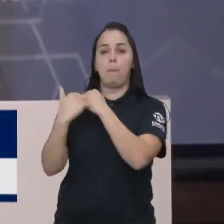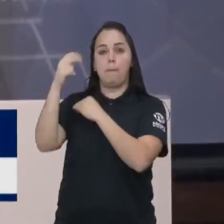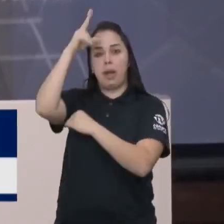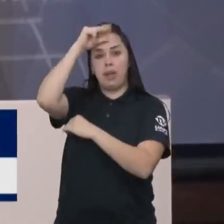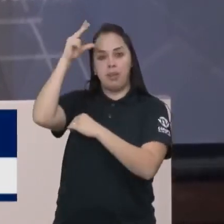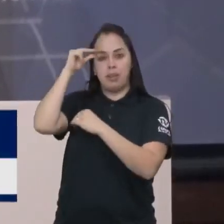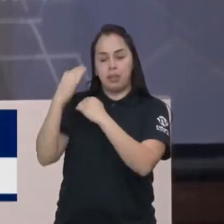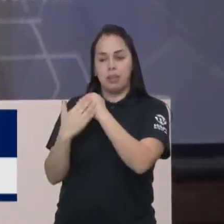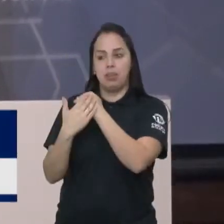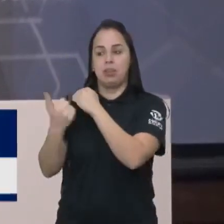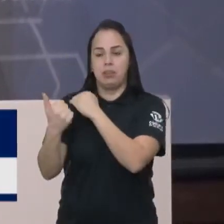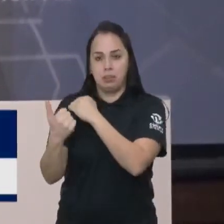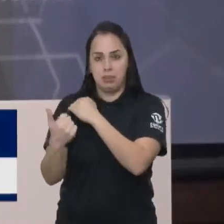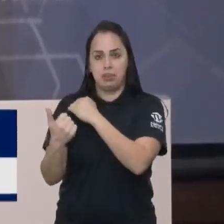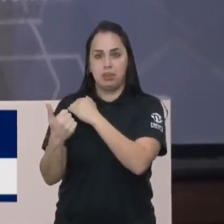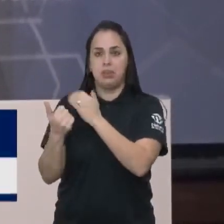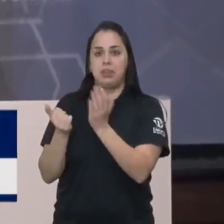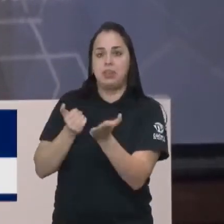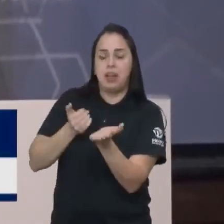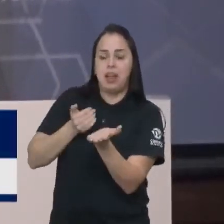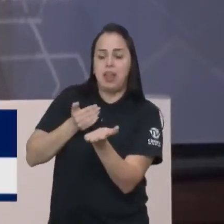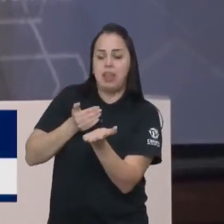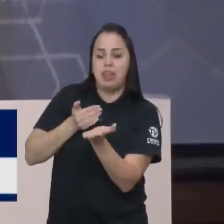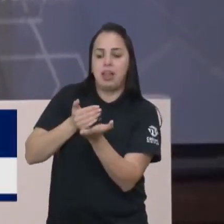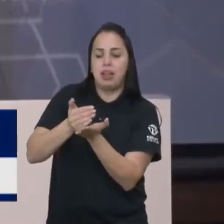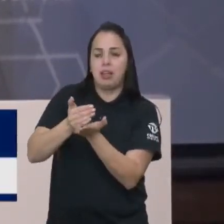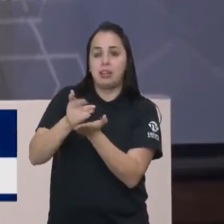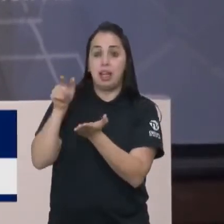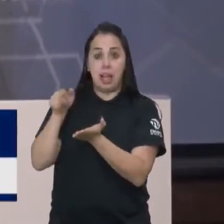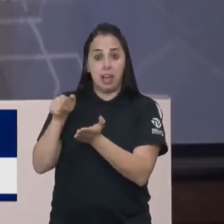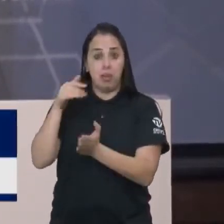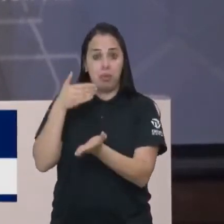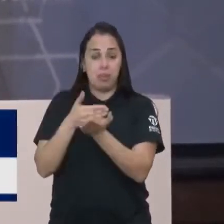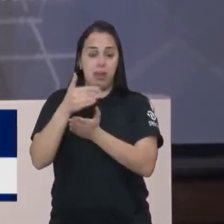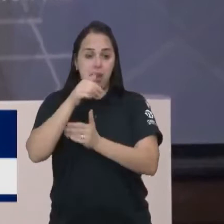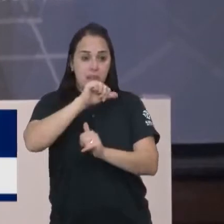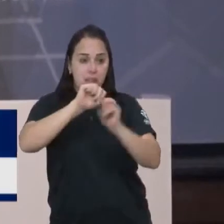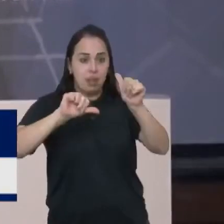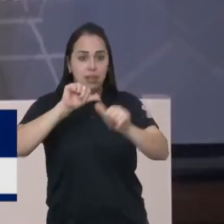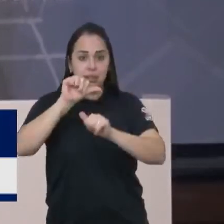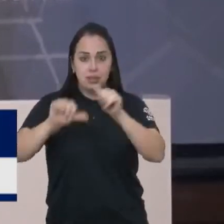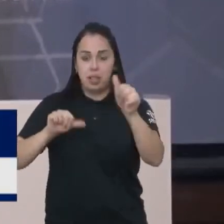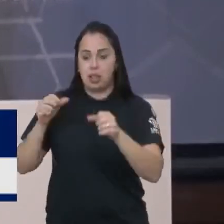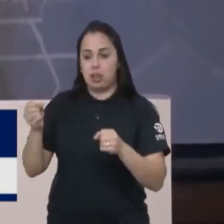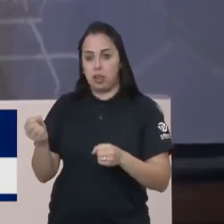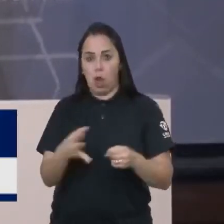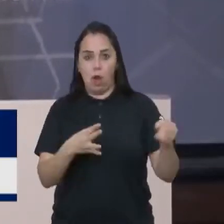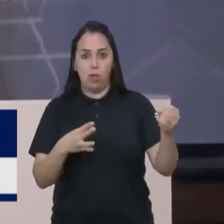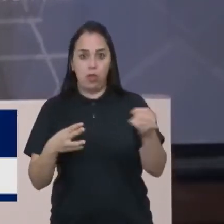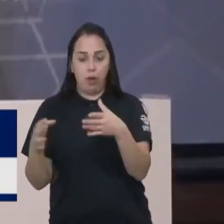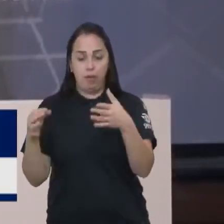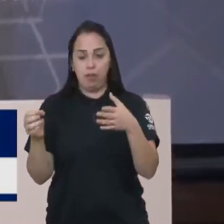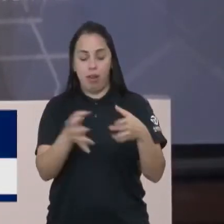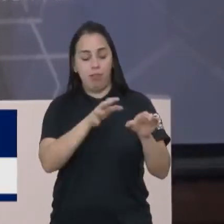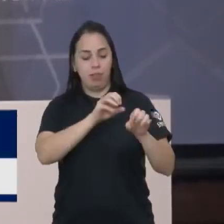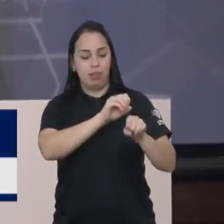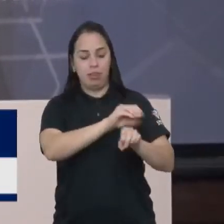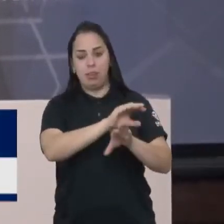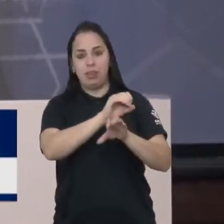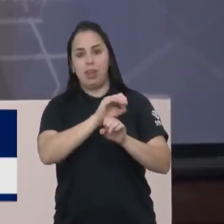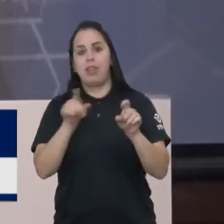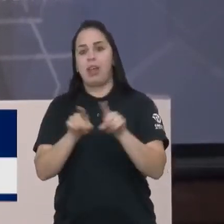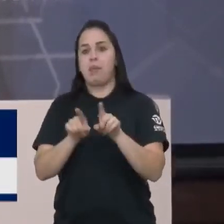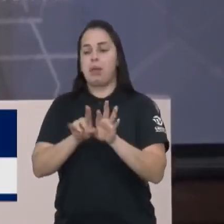e exitosa começava a transformar a cidade, inovando nas áreas da educação pública e do